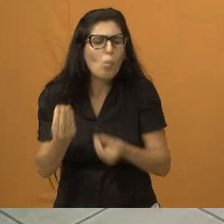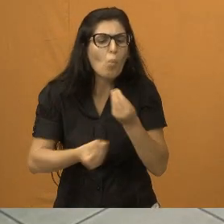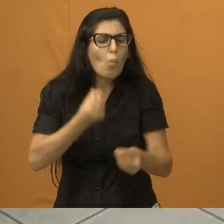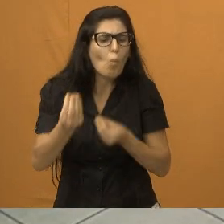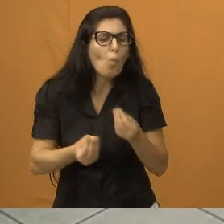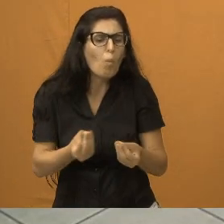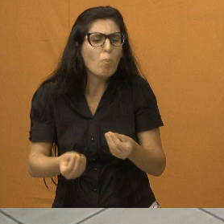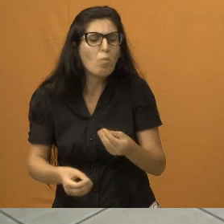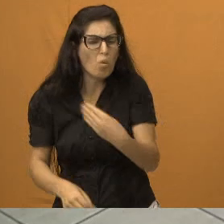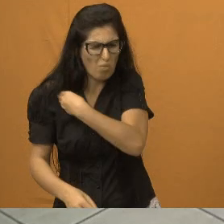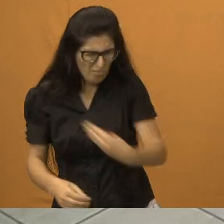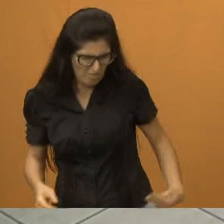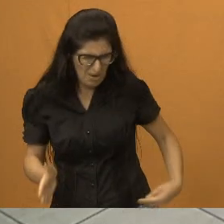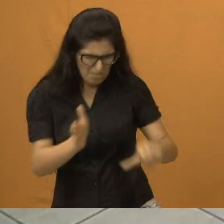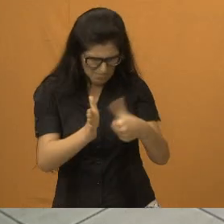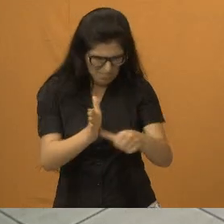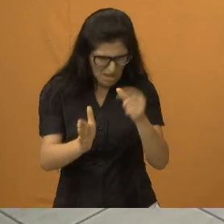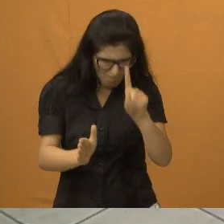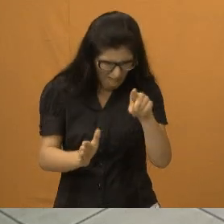essa declaração, eu